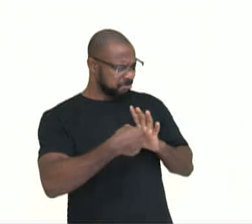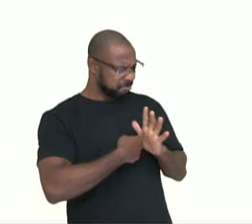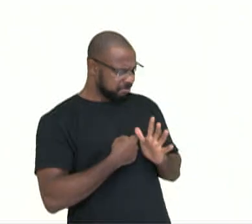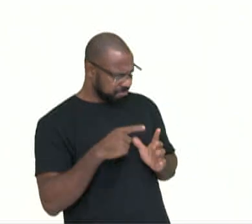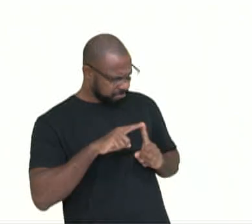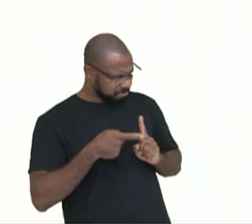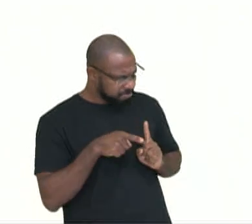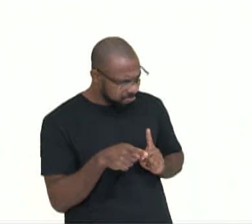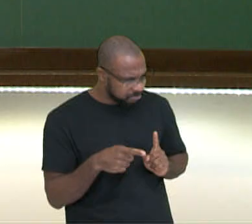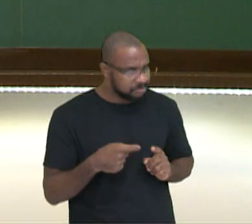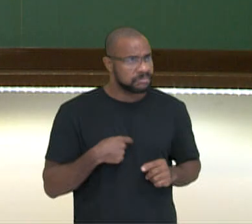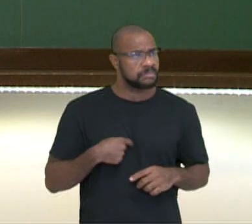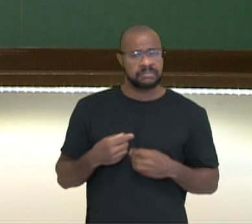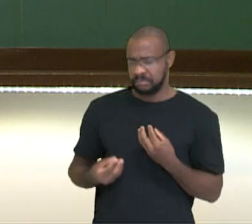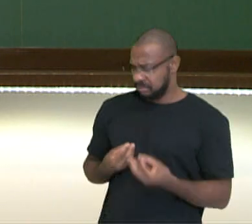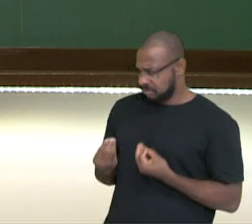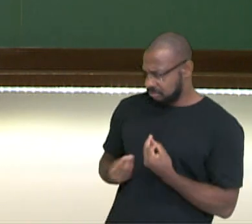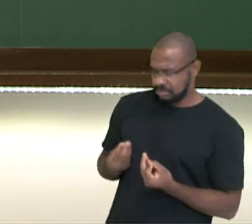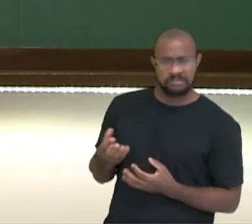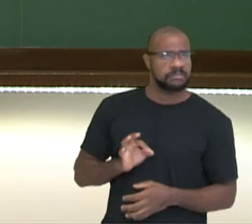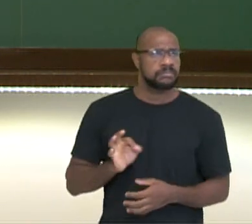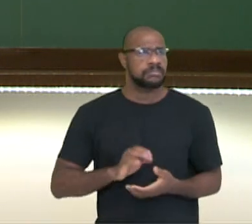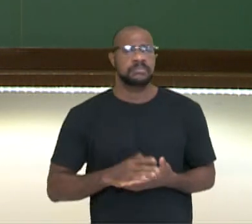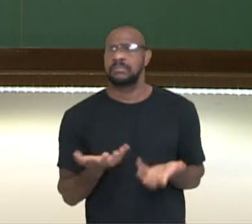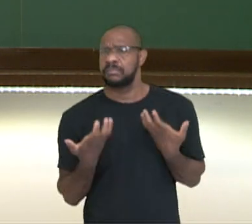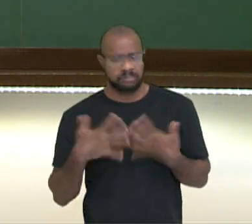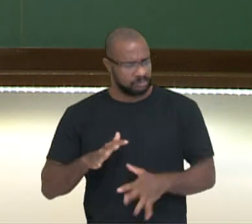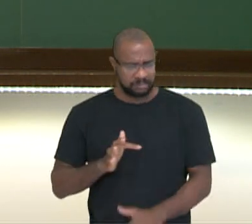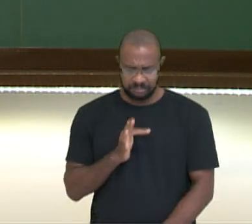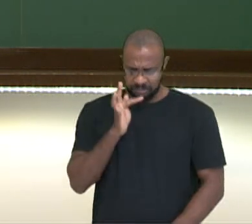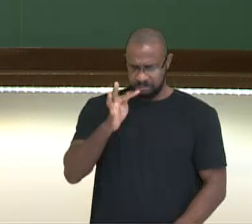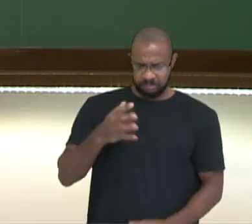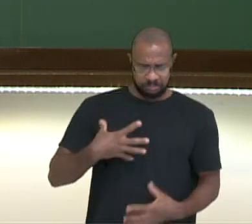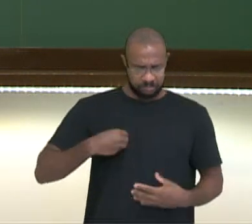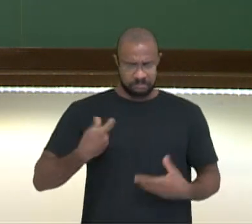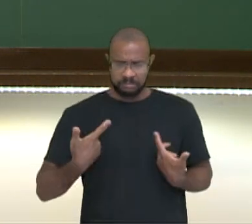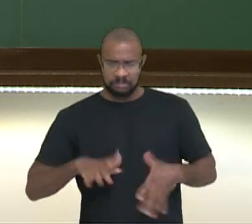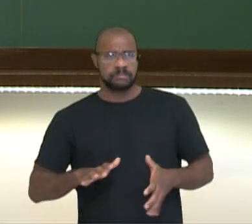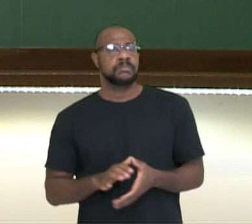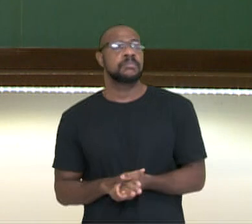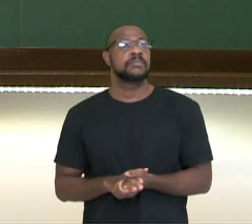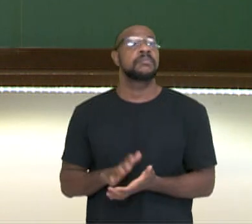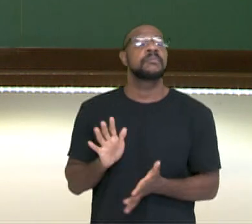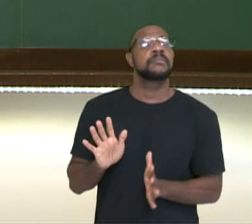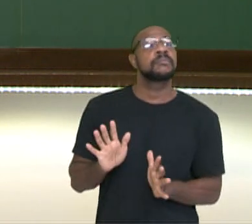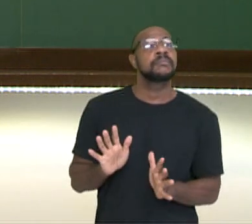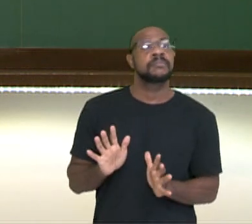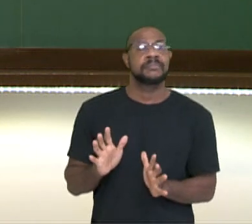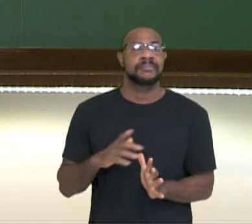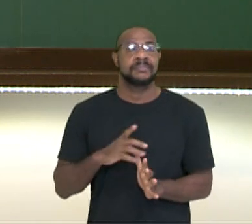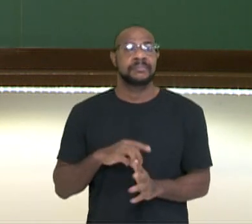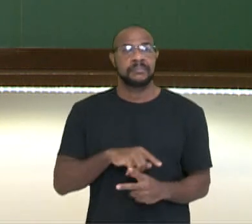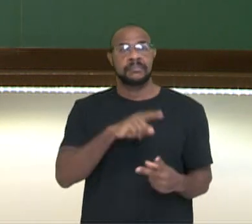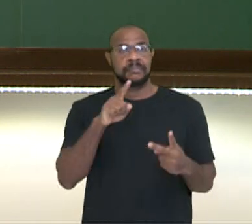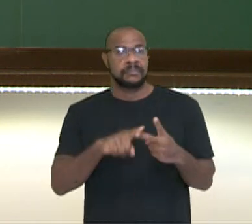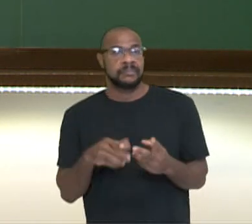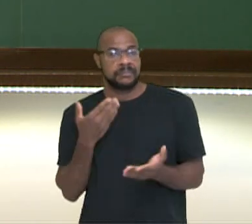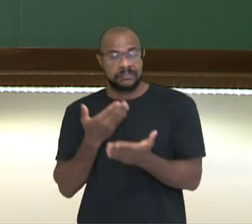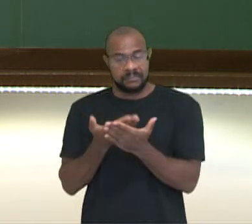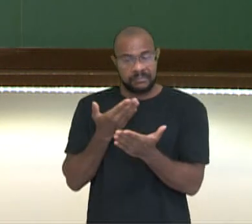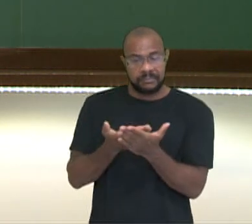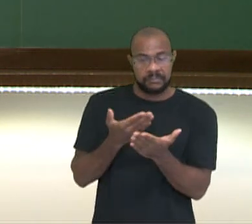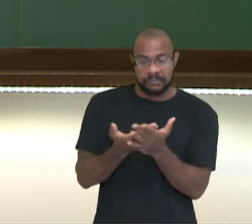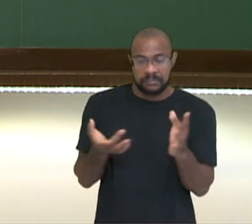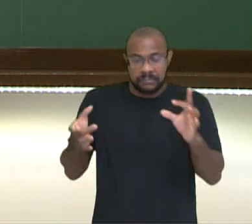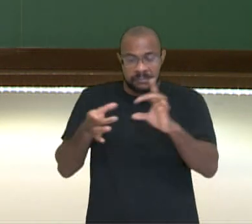né? Sou homem, não tô pretendendo ter filho, não tenho problema nenhum com isso. Até que surgiu um outro estudo